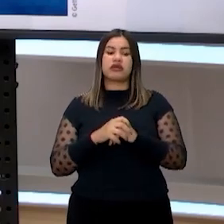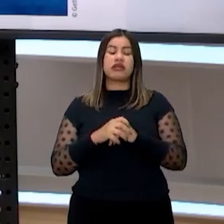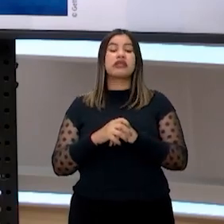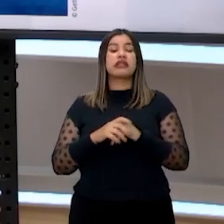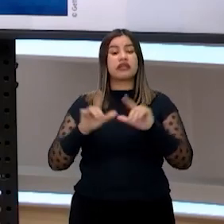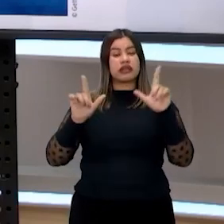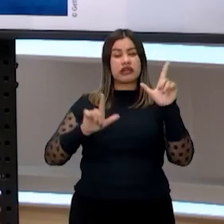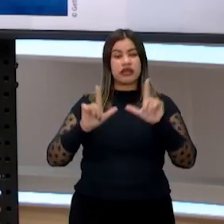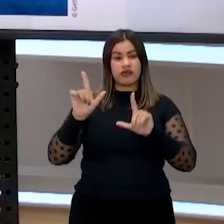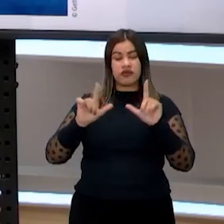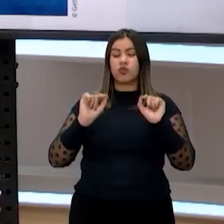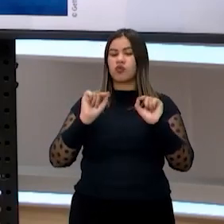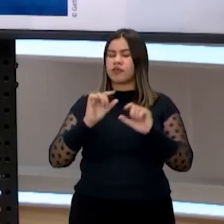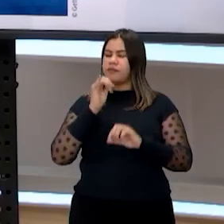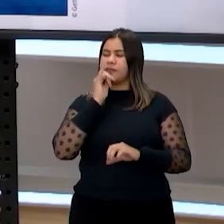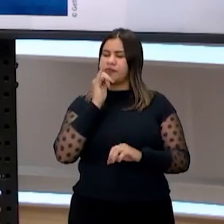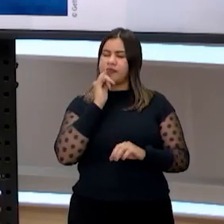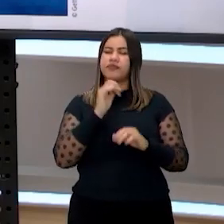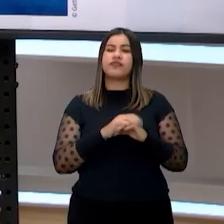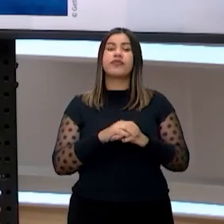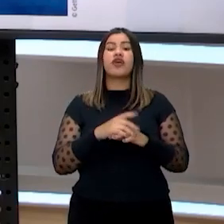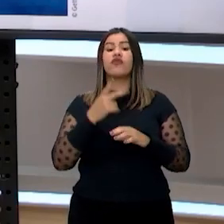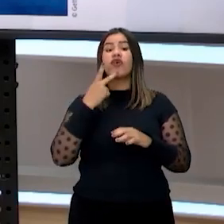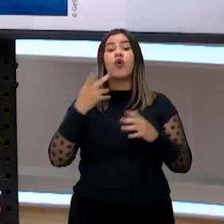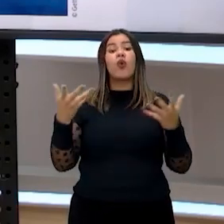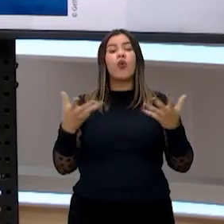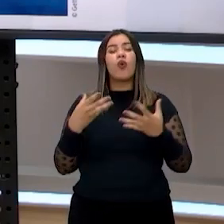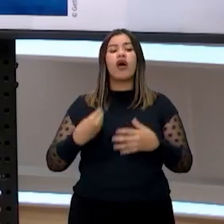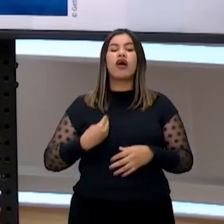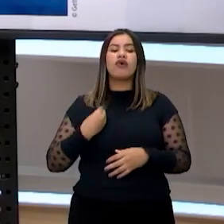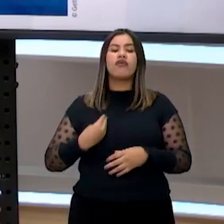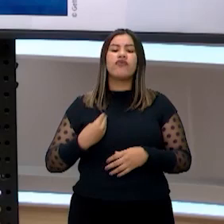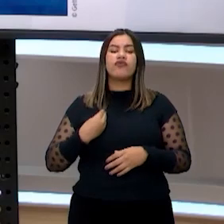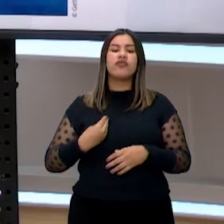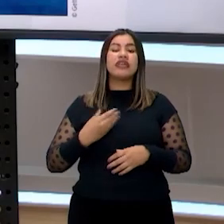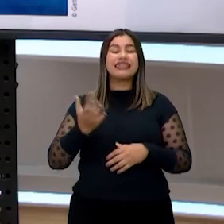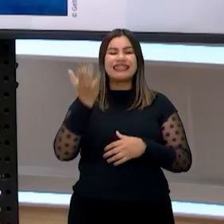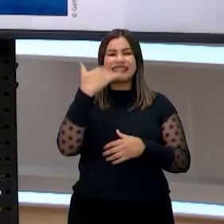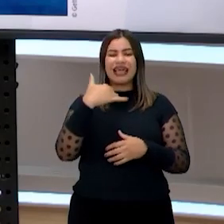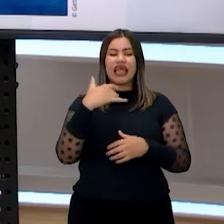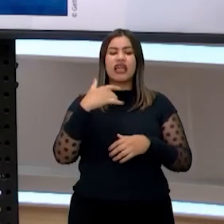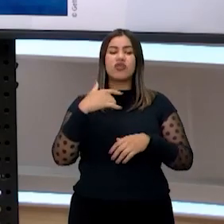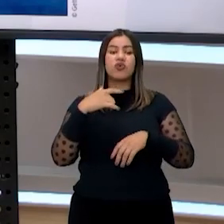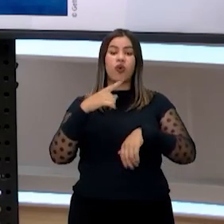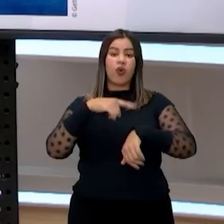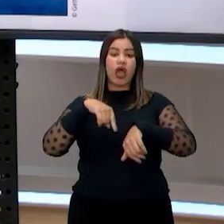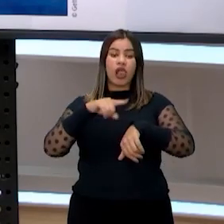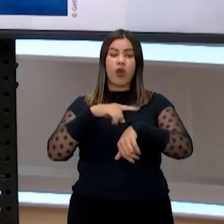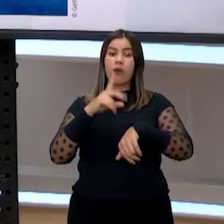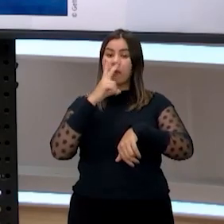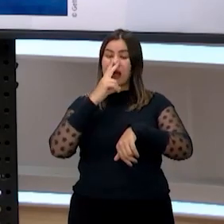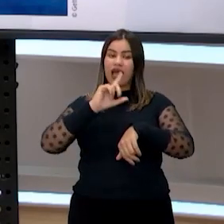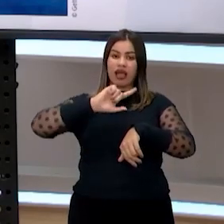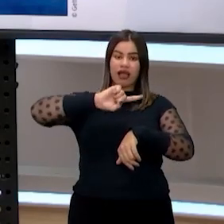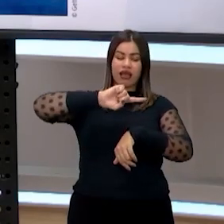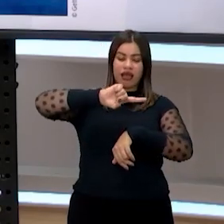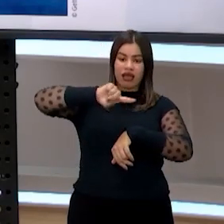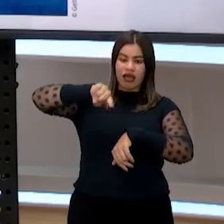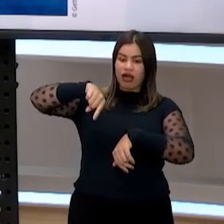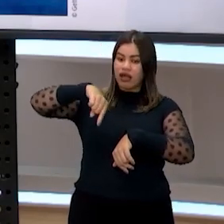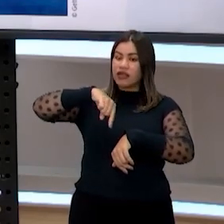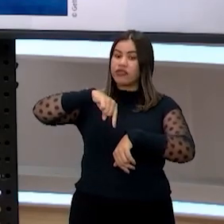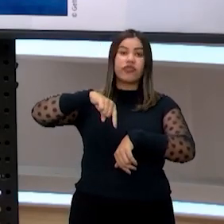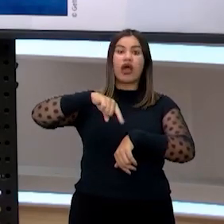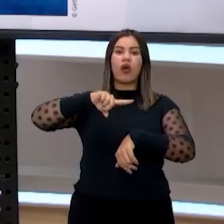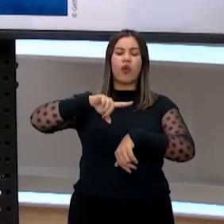interessante. Ele falou, nesse sistema que a gente vive, o nosso relógio, ele é de trás para frente. É. A nossa vida é assim, falta